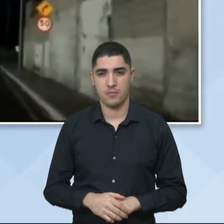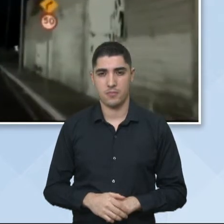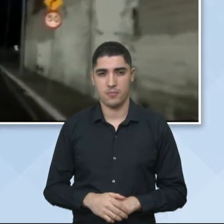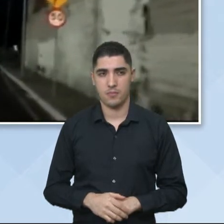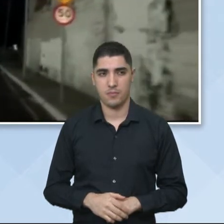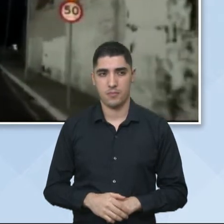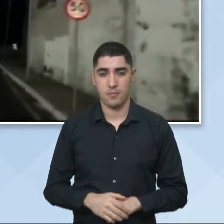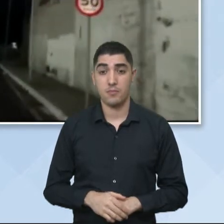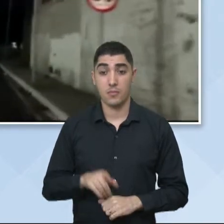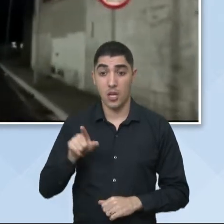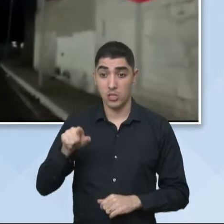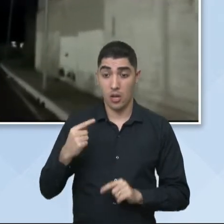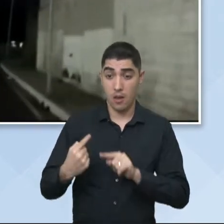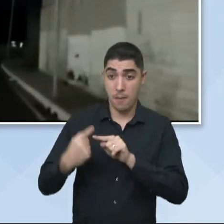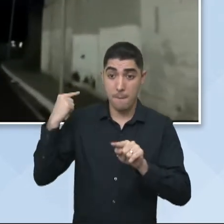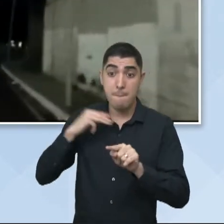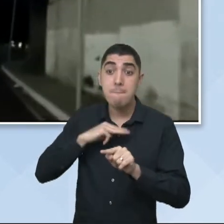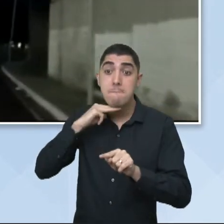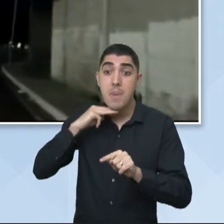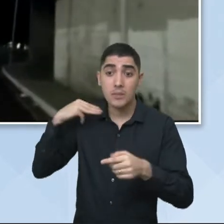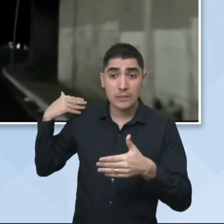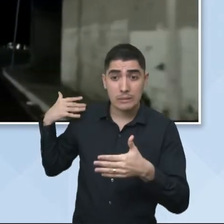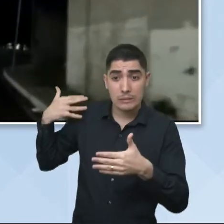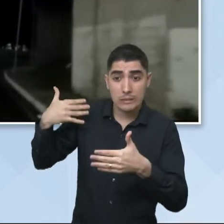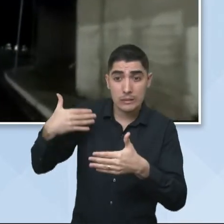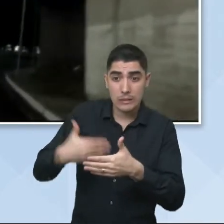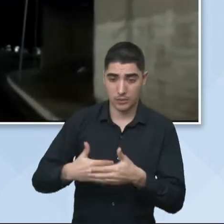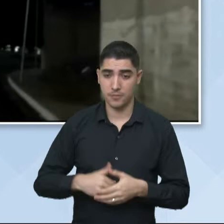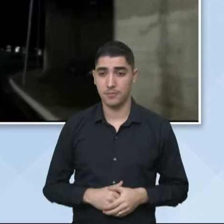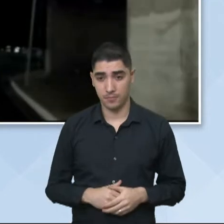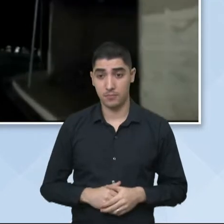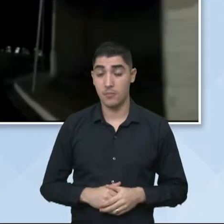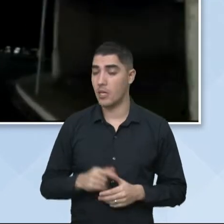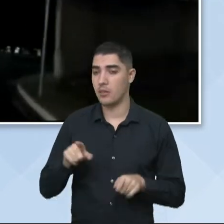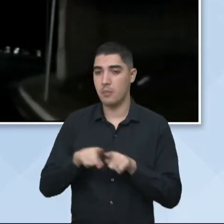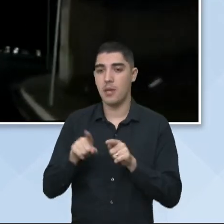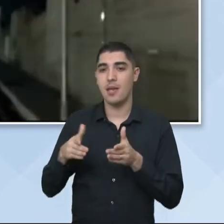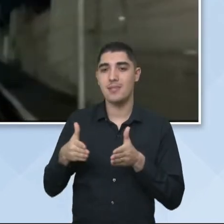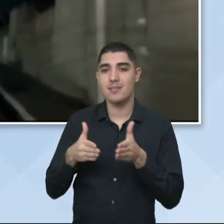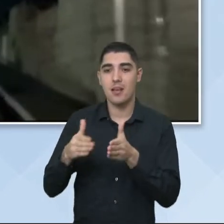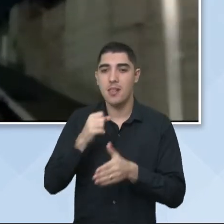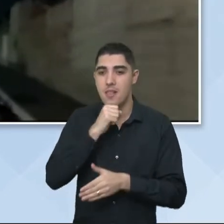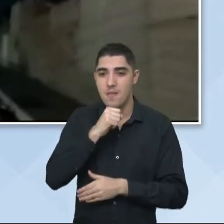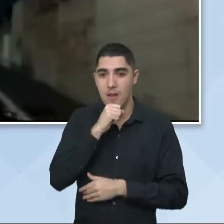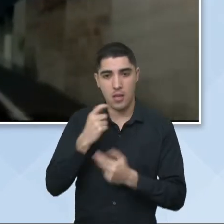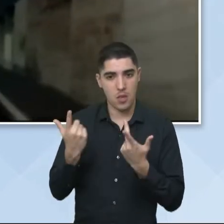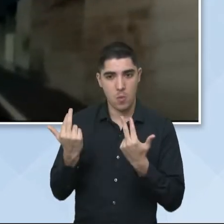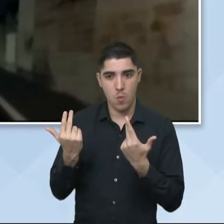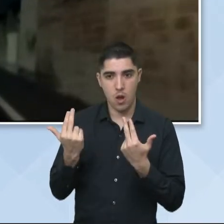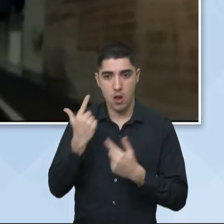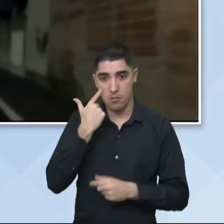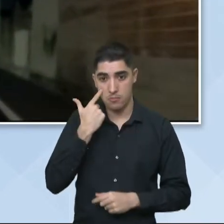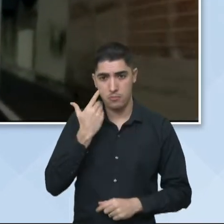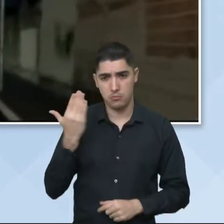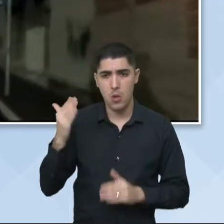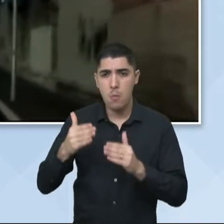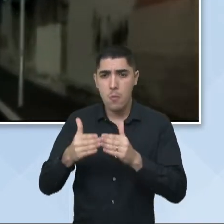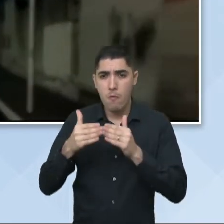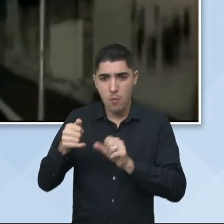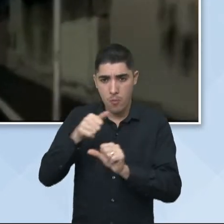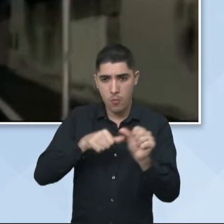Isso aí está desde março. Mesma coisa na Estrada Velha. Por favor, muda aí, por favor.